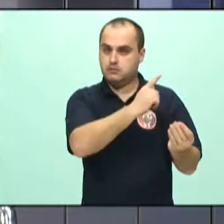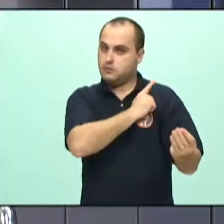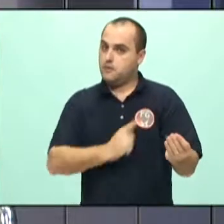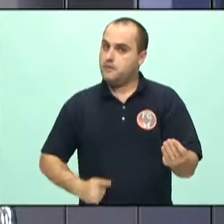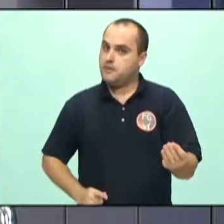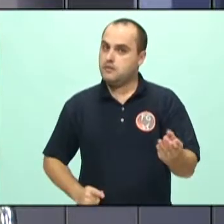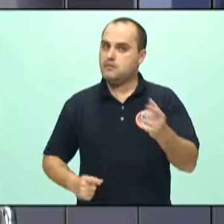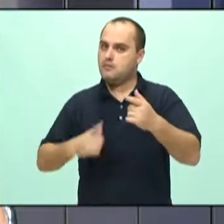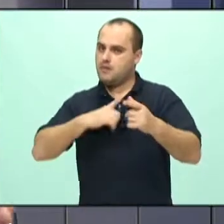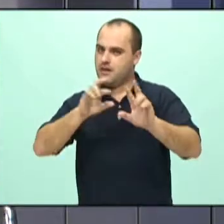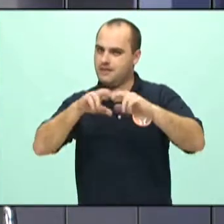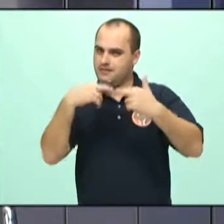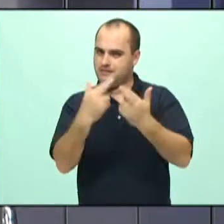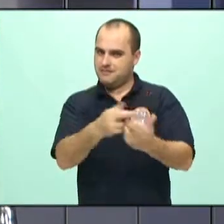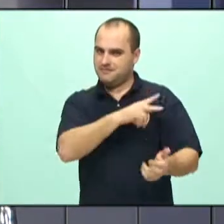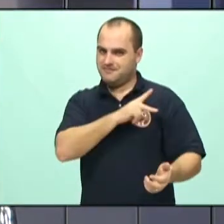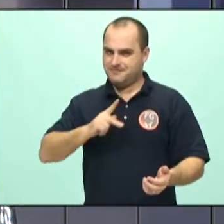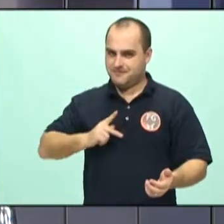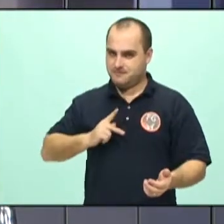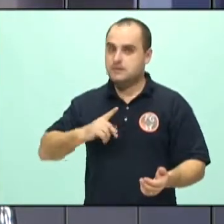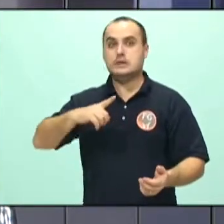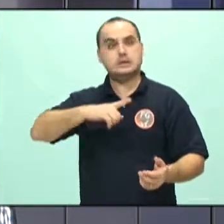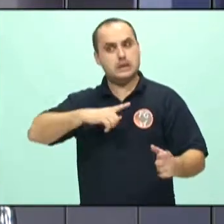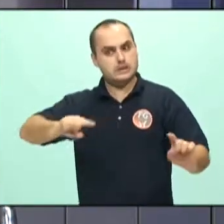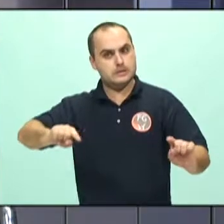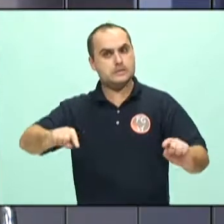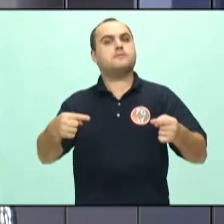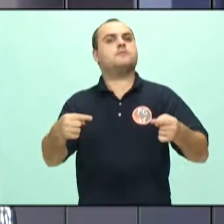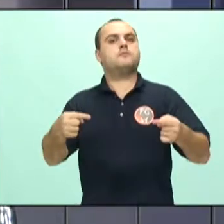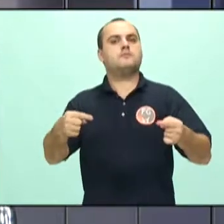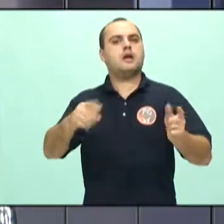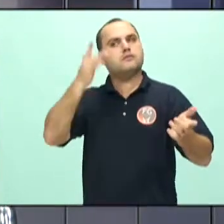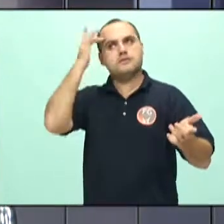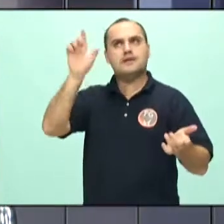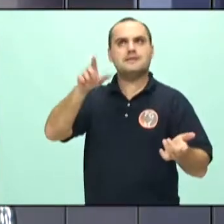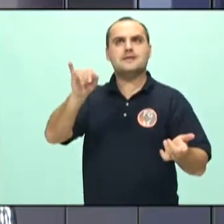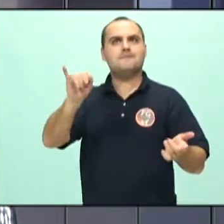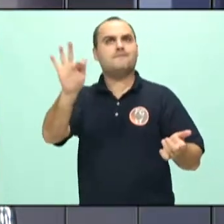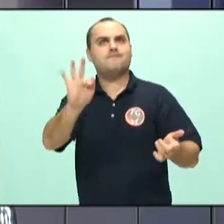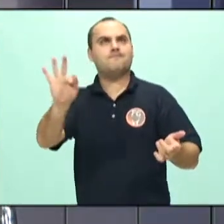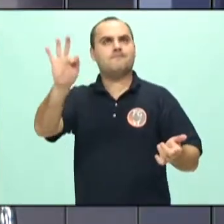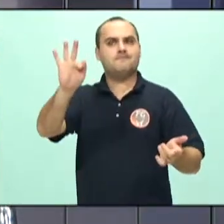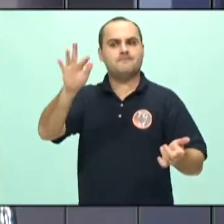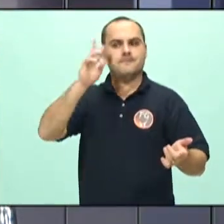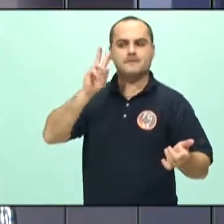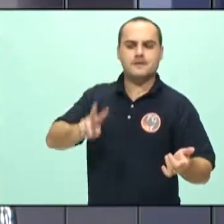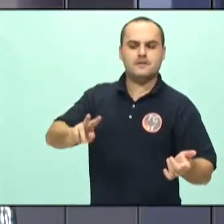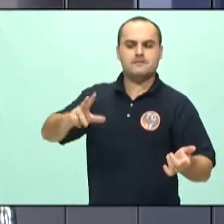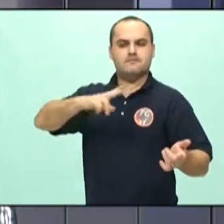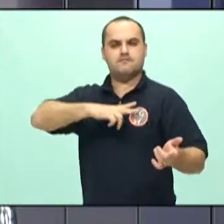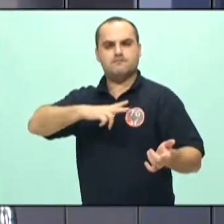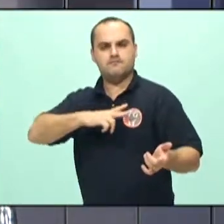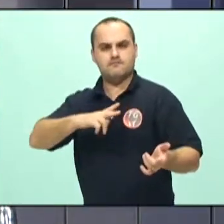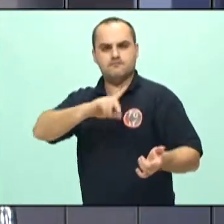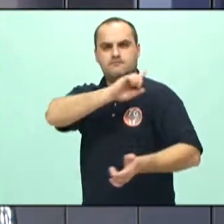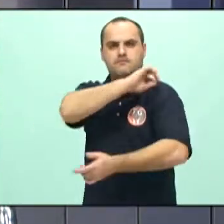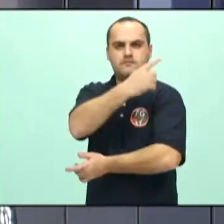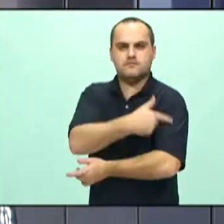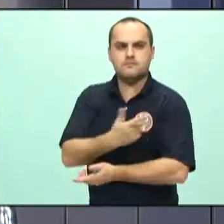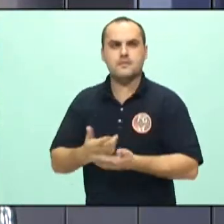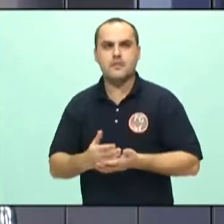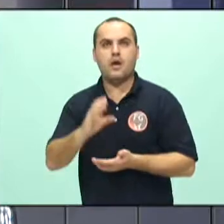aí. Nós não sabemos ainda como é que o governo vai analisar o nosso porto, se vai ser através de uma privatização da autoridade portuária, se vai ser através de uma